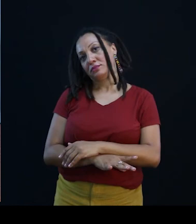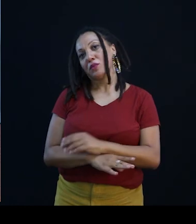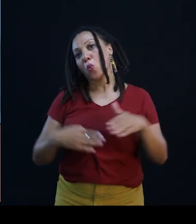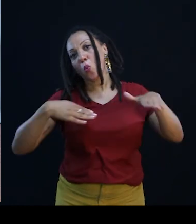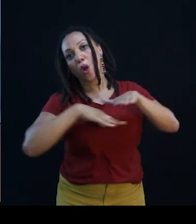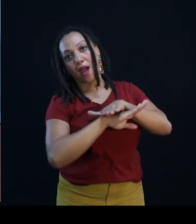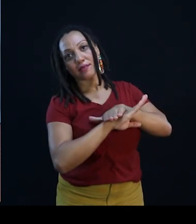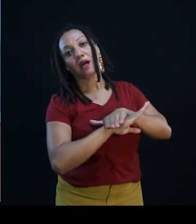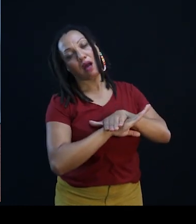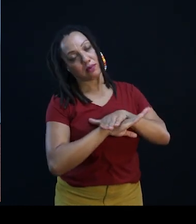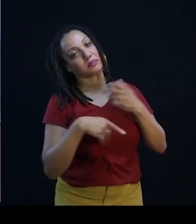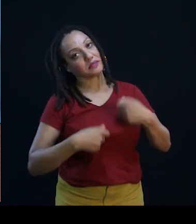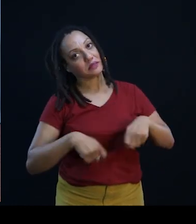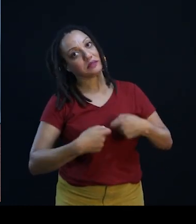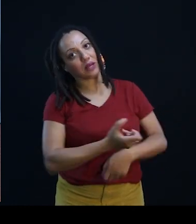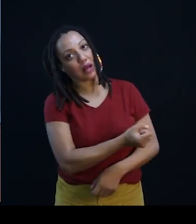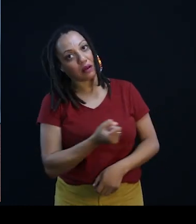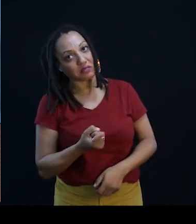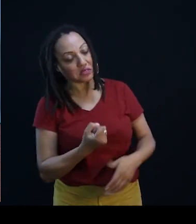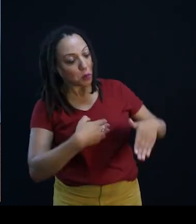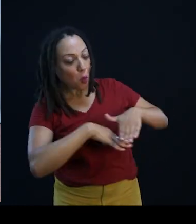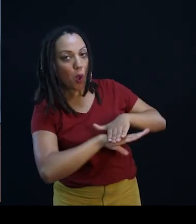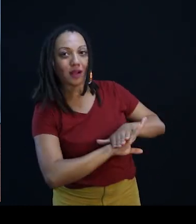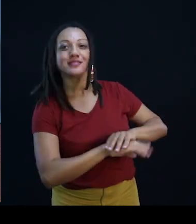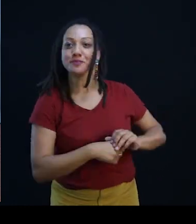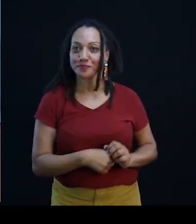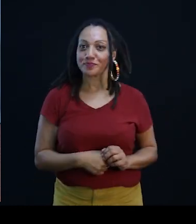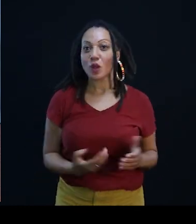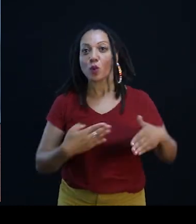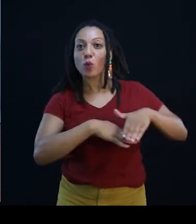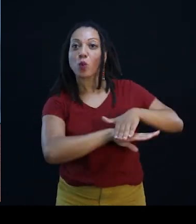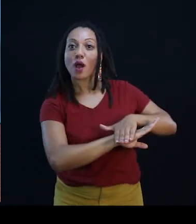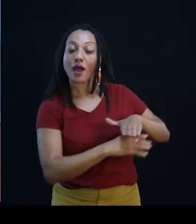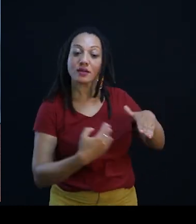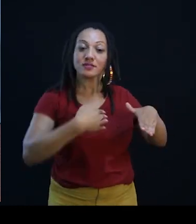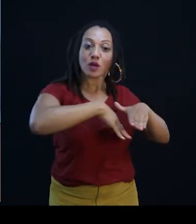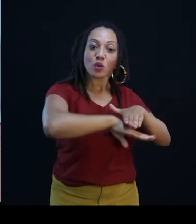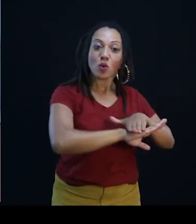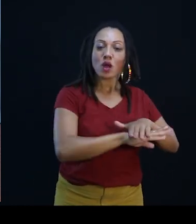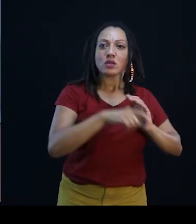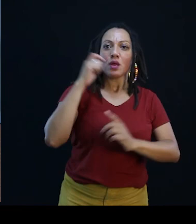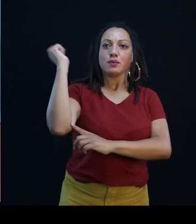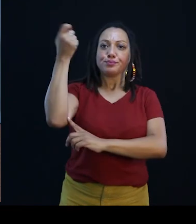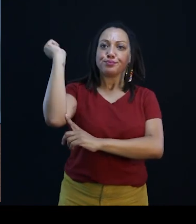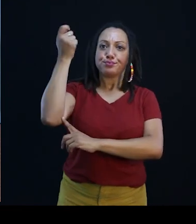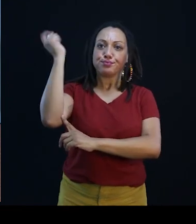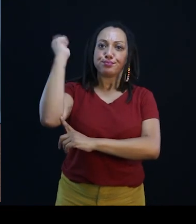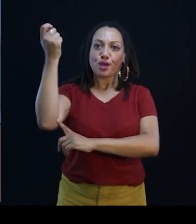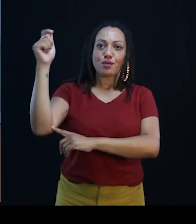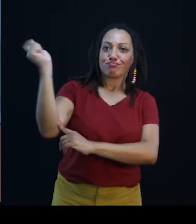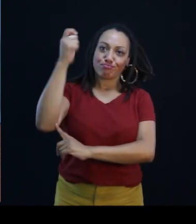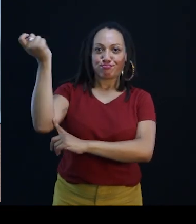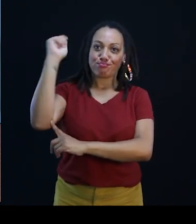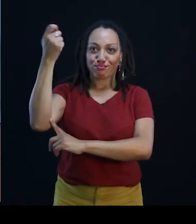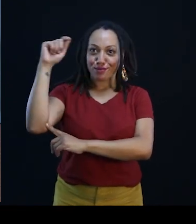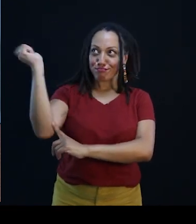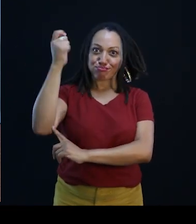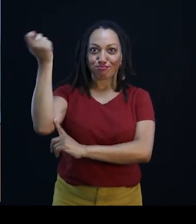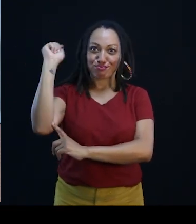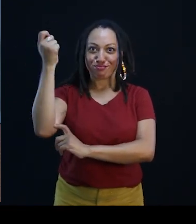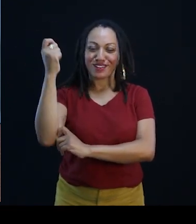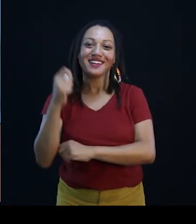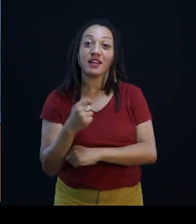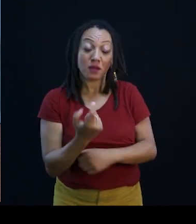tem que guardar, né? Na gaveta. Então guardar. Guarda, guarda, lavadeira. Quanto mais guarda,